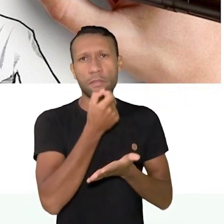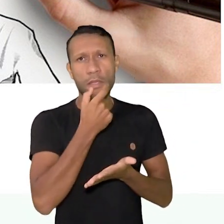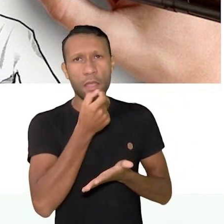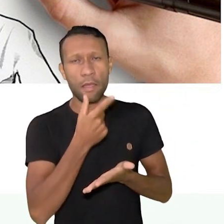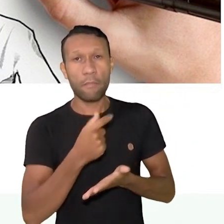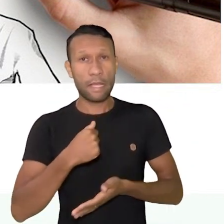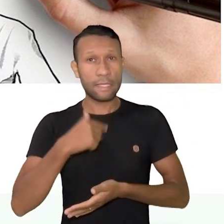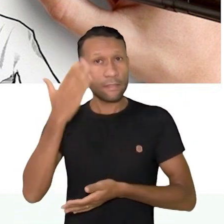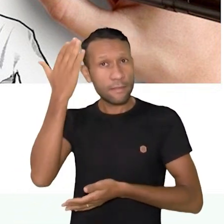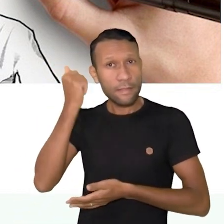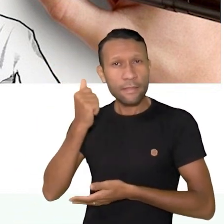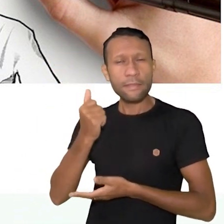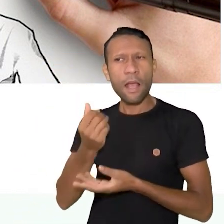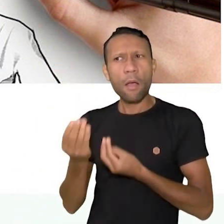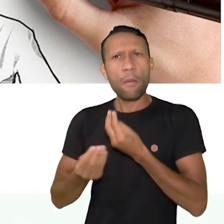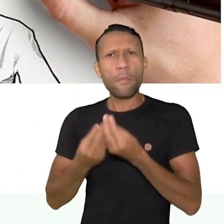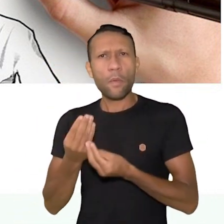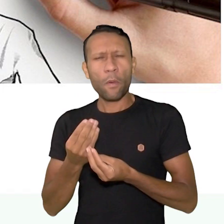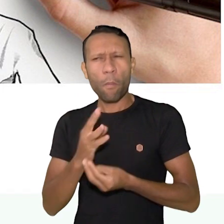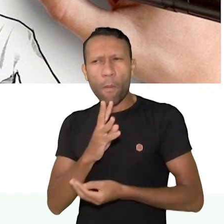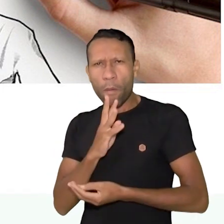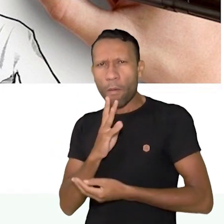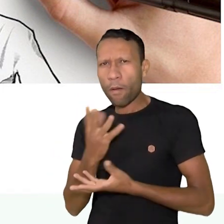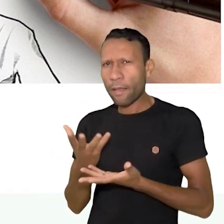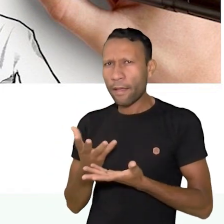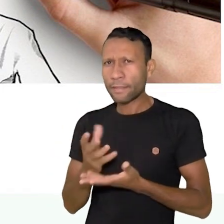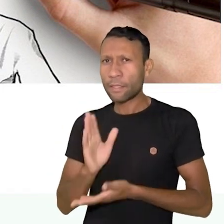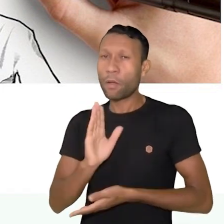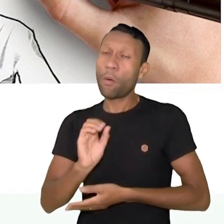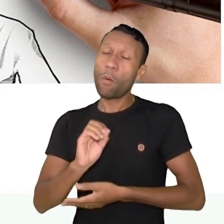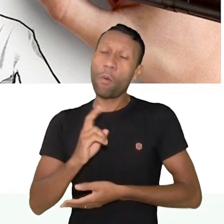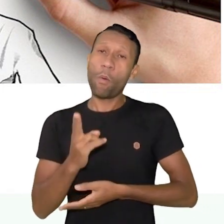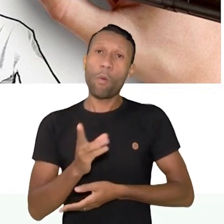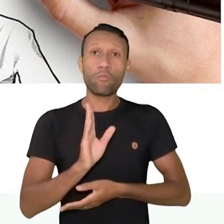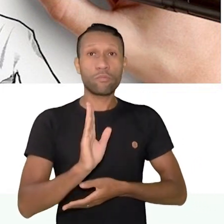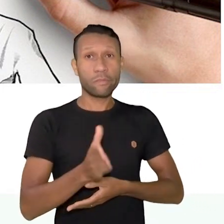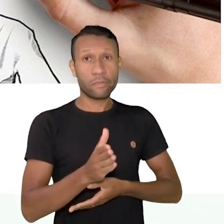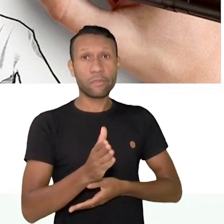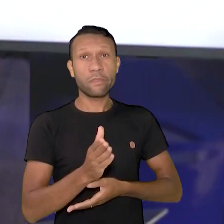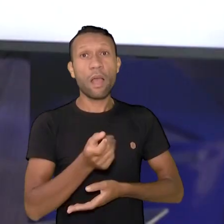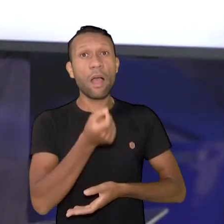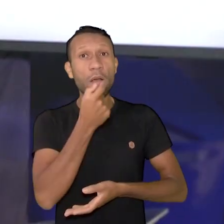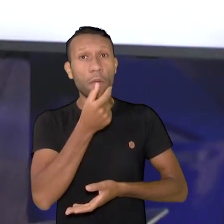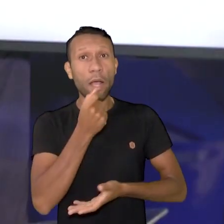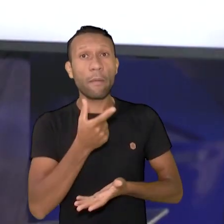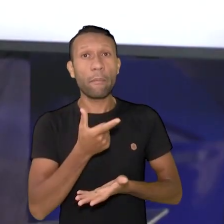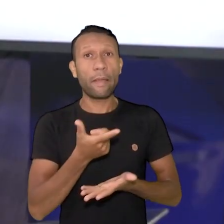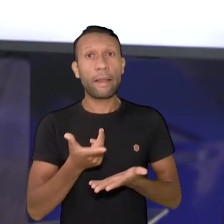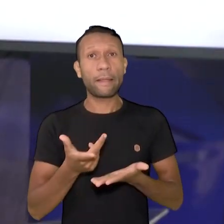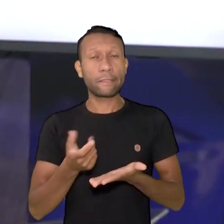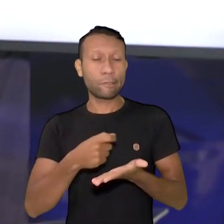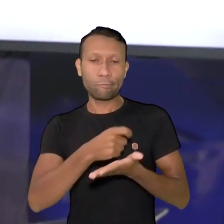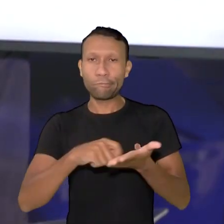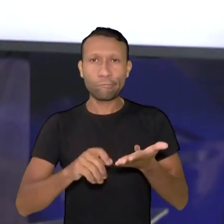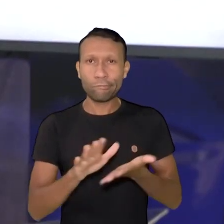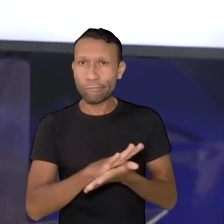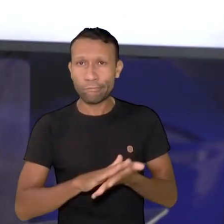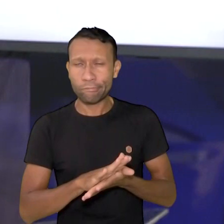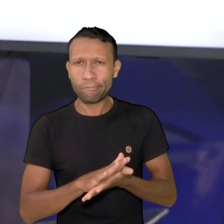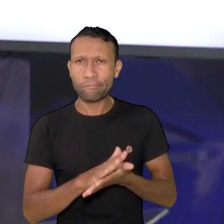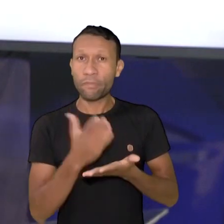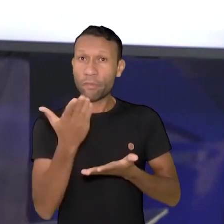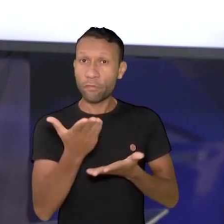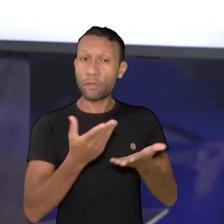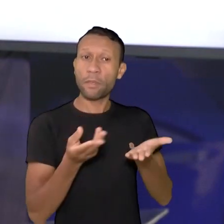sabem como tomar, se eles conhecem o termo e se já tomaram sem receita médica. Então, você vai colocar lá no texto o que é que tua família